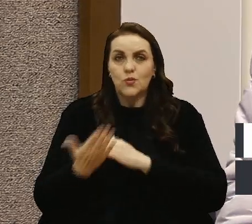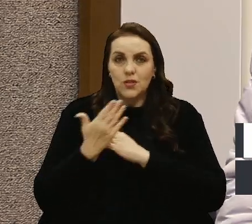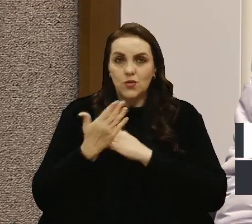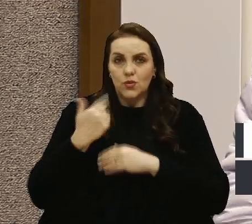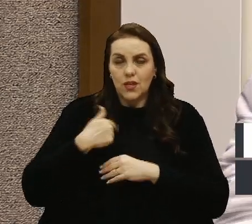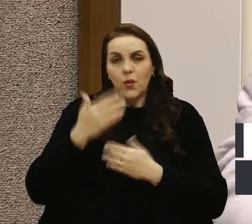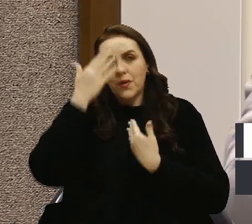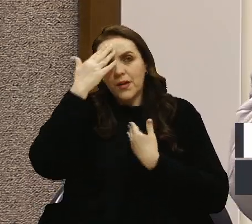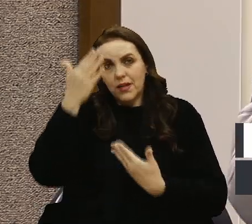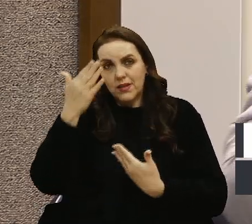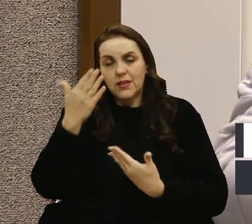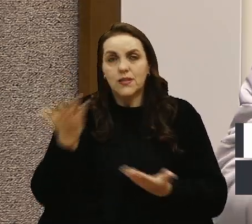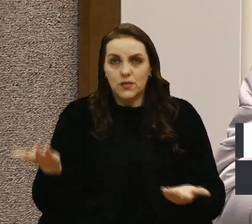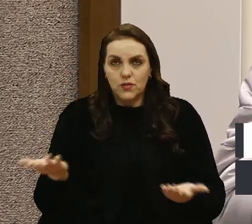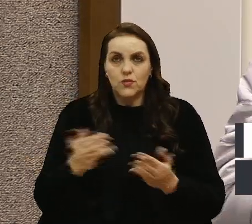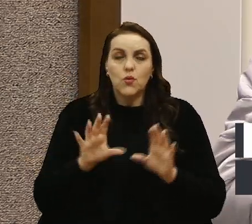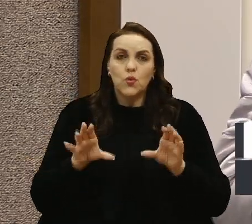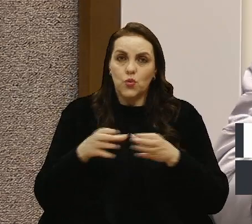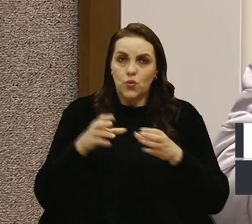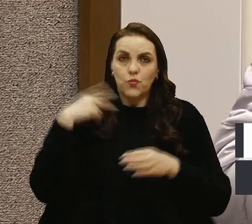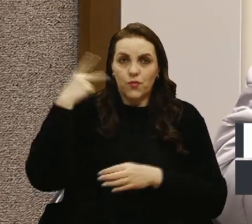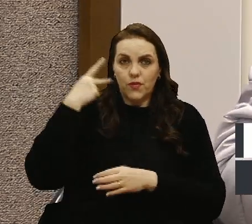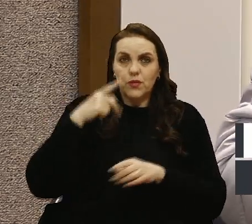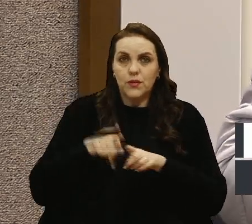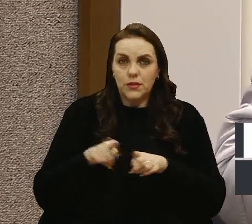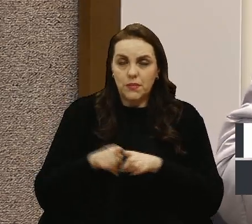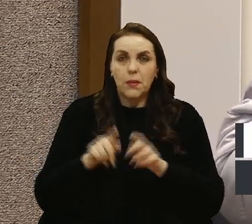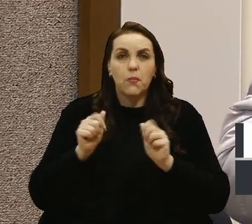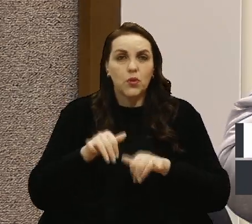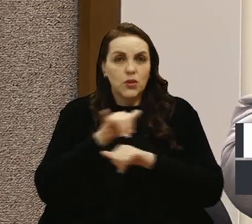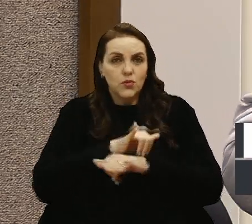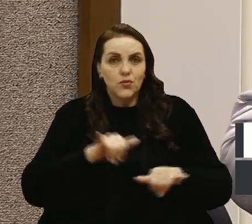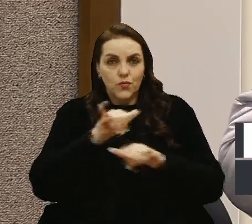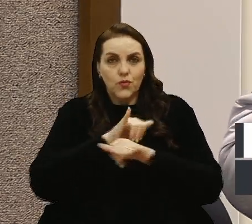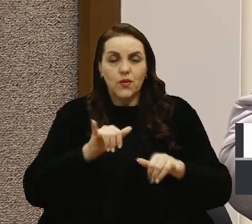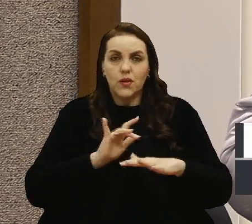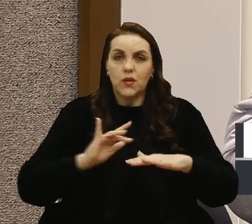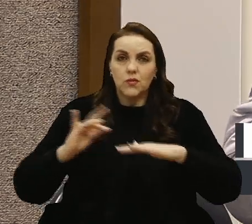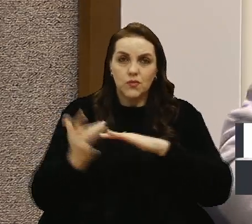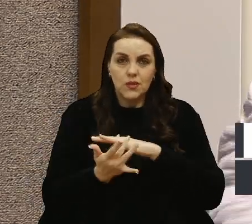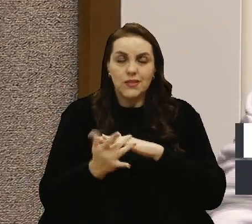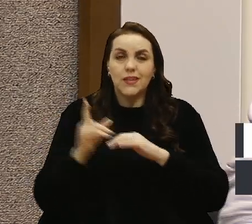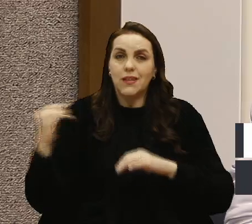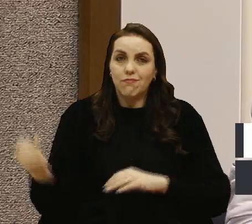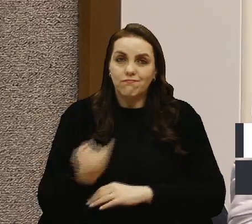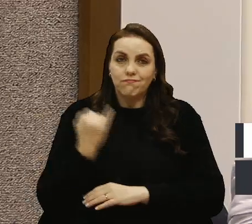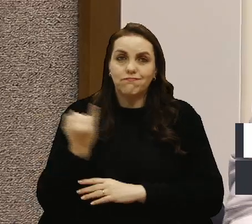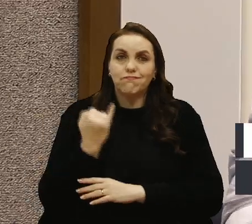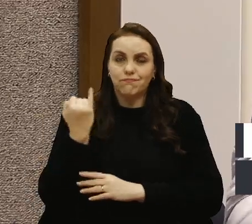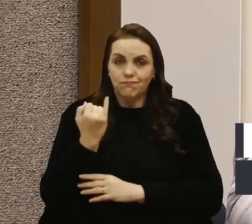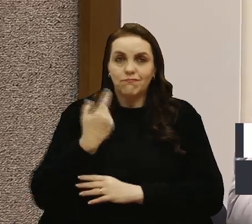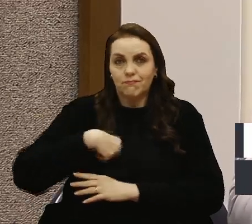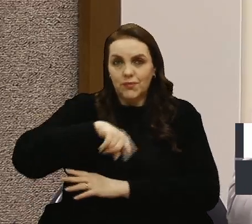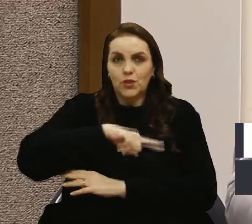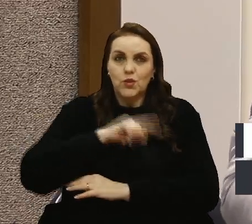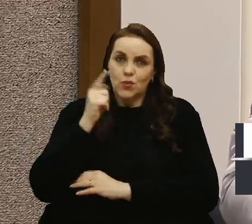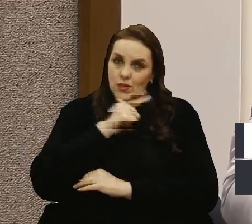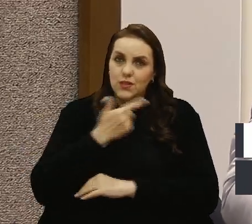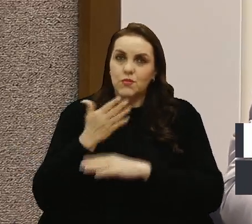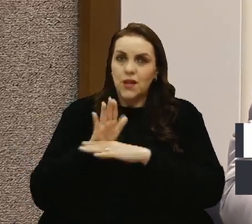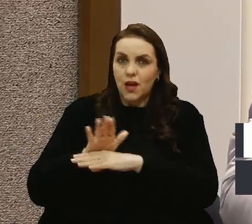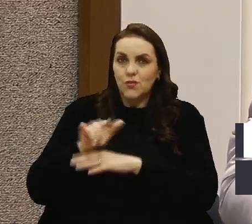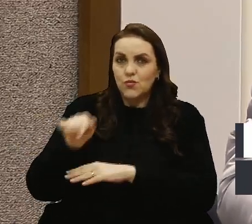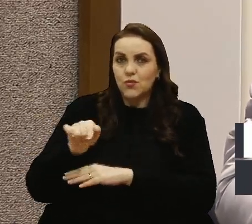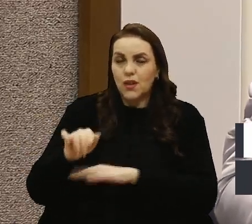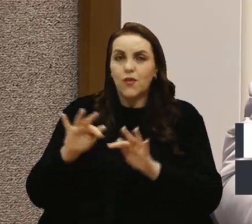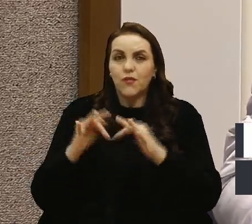agradeço muito, vou acabar mandando no grupo dos vereadores, quem puder fazer essa divulgação nas redes sociais, é de suma importância para que nós consigamos aí ajudar a